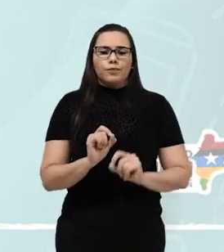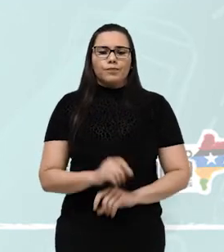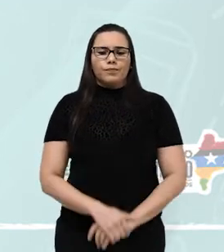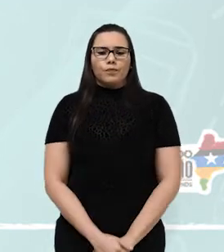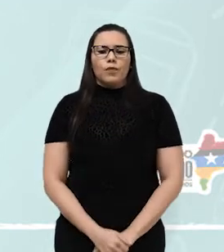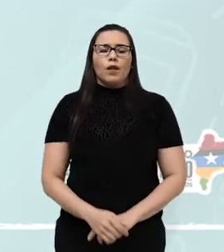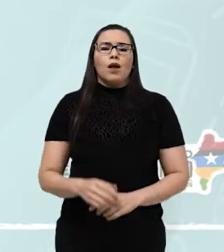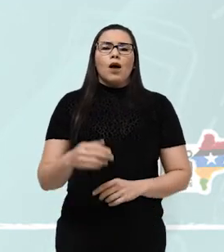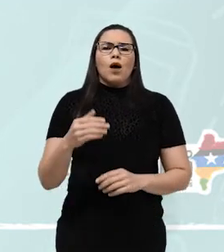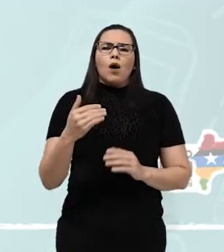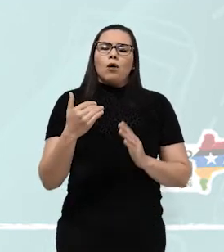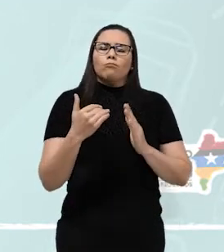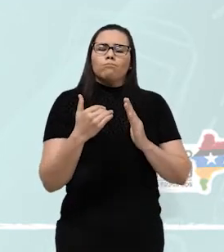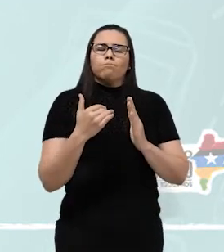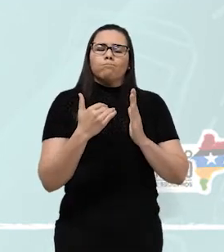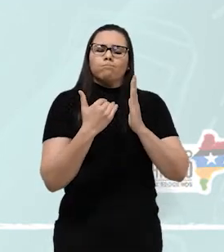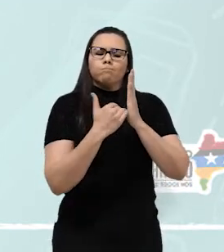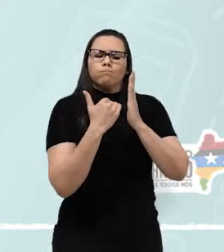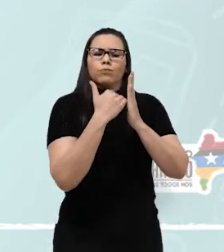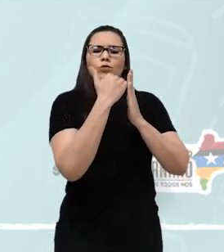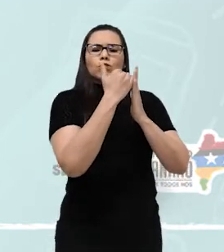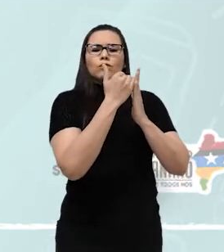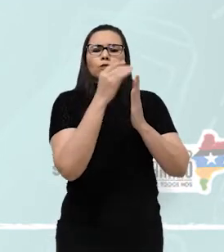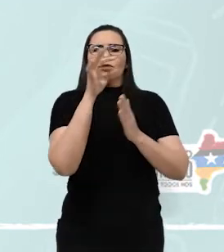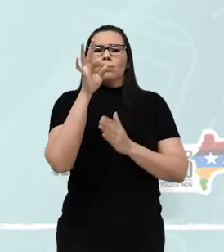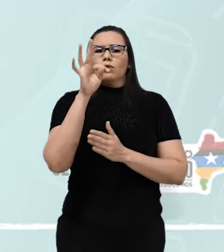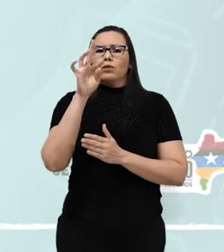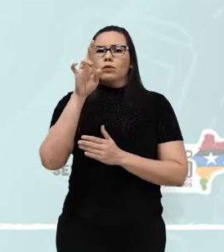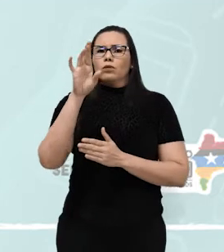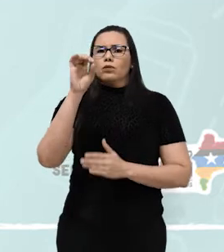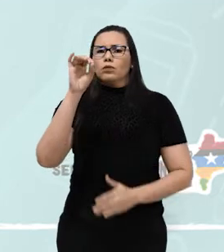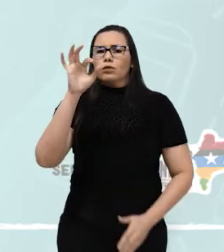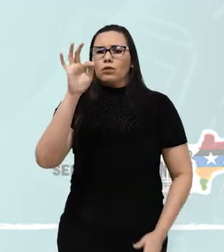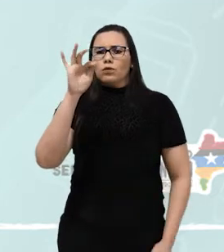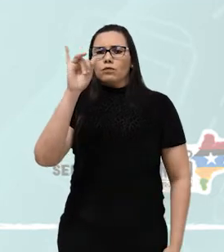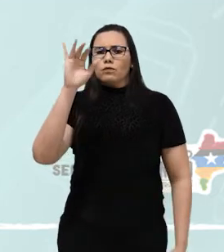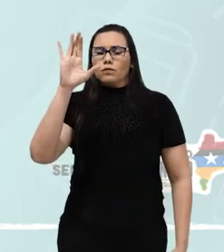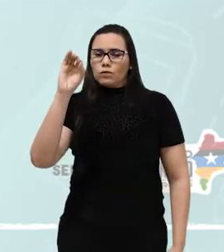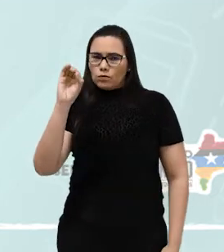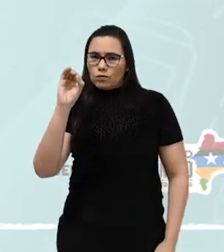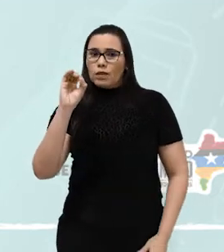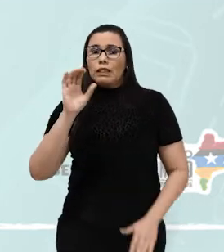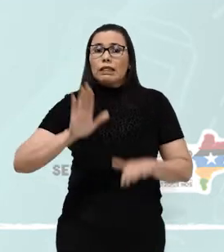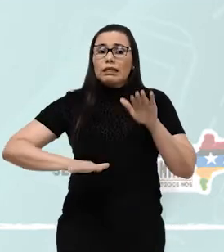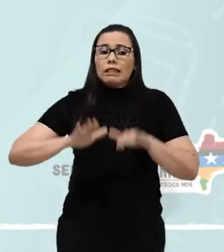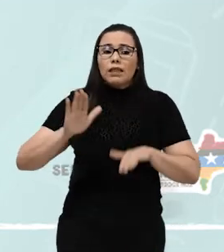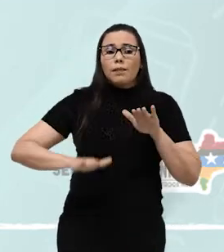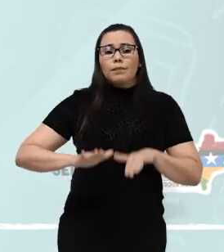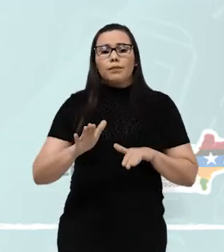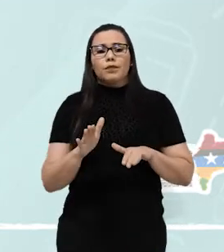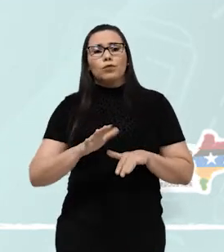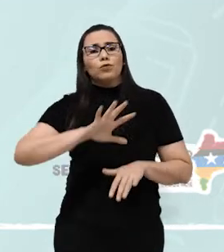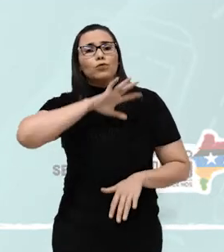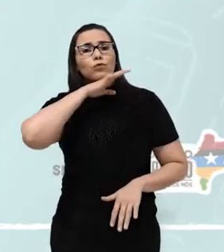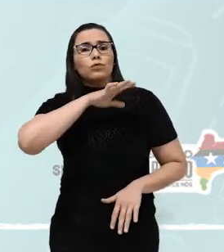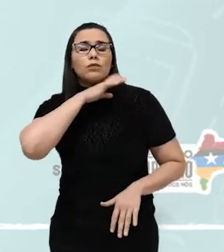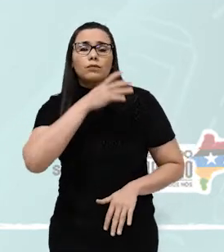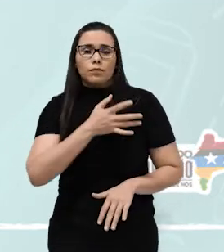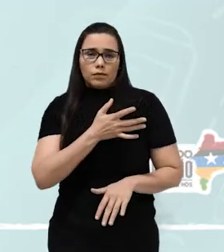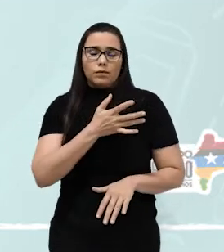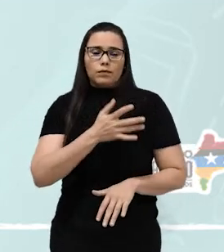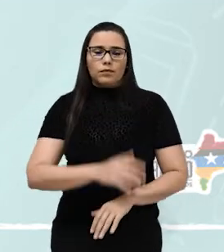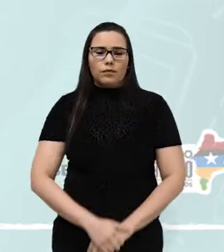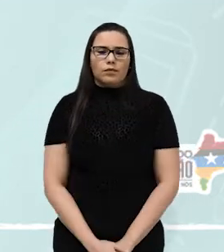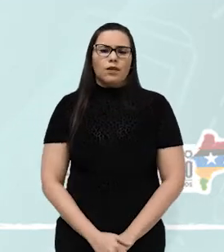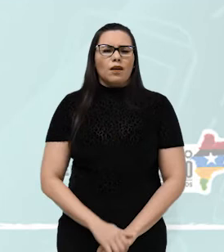seguinte varia de acordo com os tipos de organismos envolvidos na cadeia trófica, situando-se entre 5% a